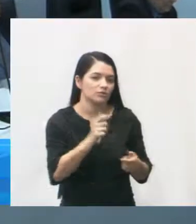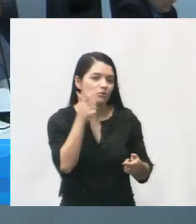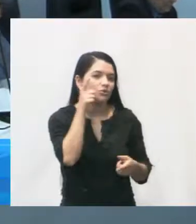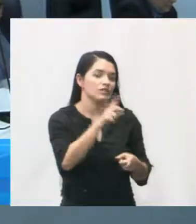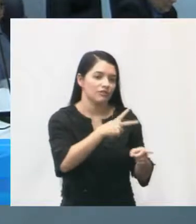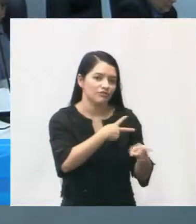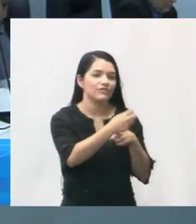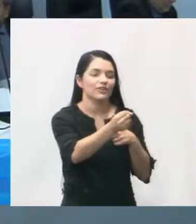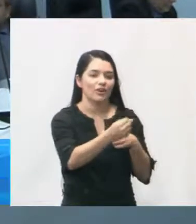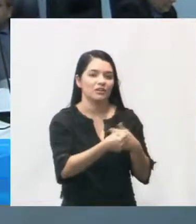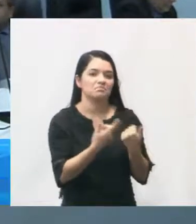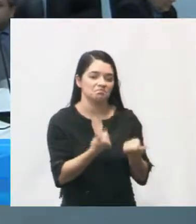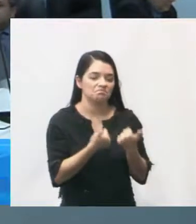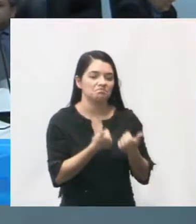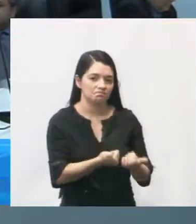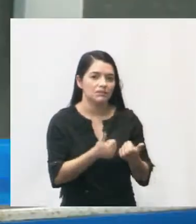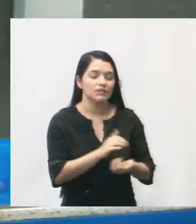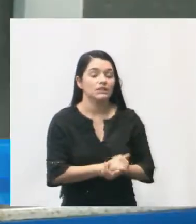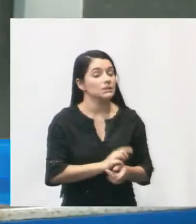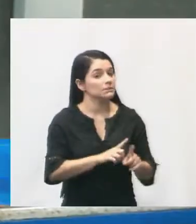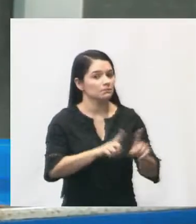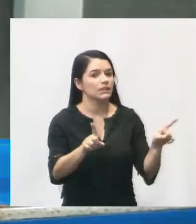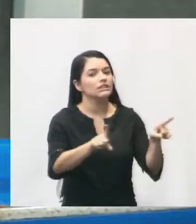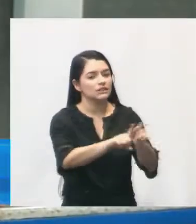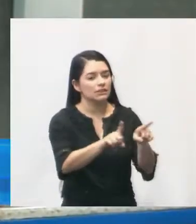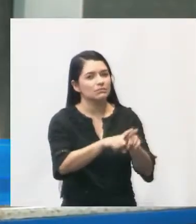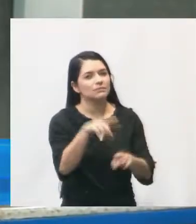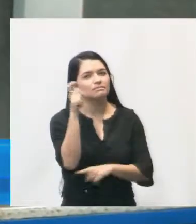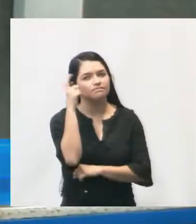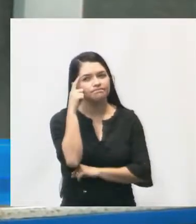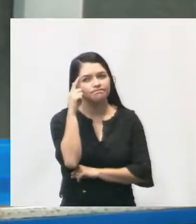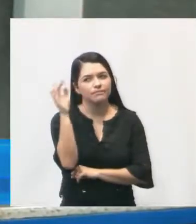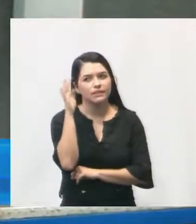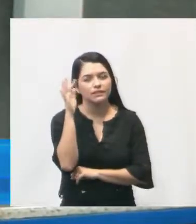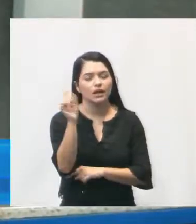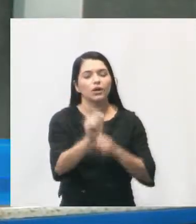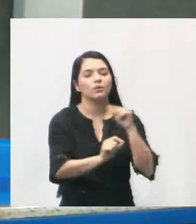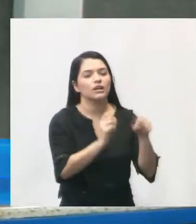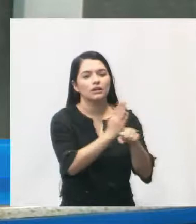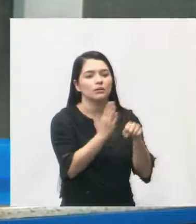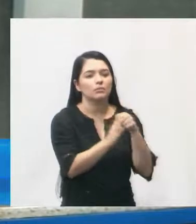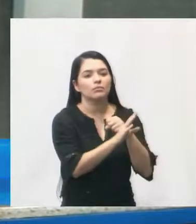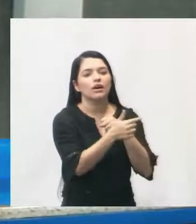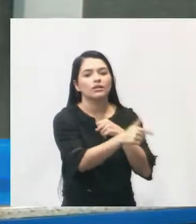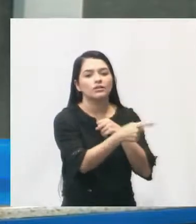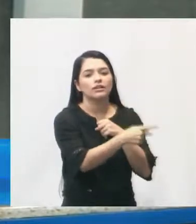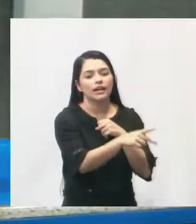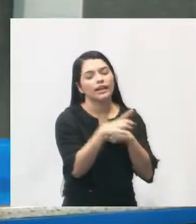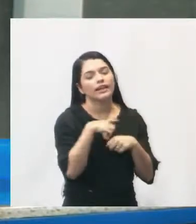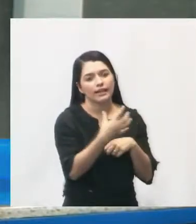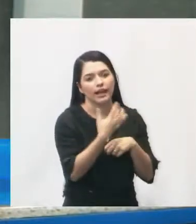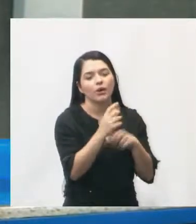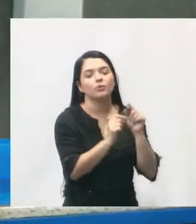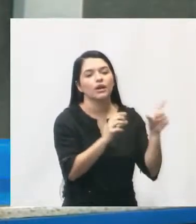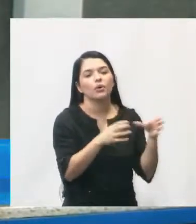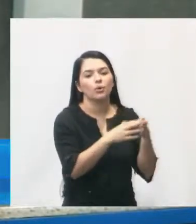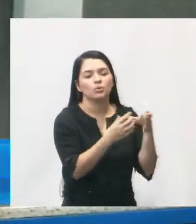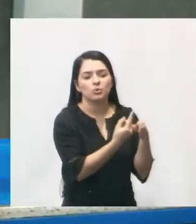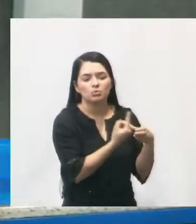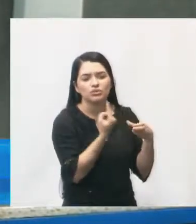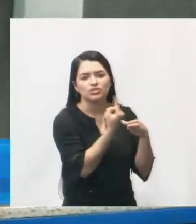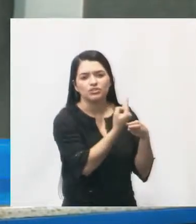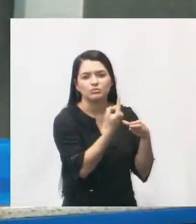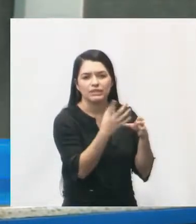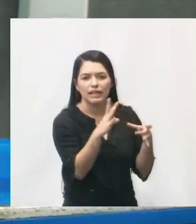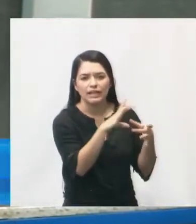expressiva, mas acima de tudo por refletir aquilo que a comunidade quer. Um grupo independente, ligado